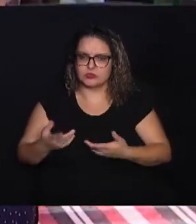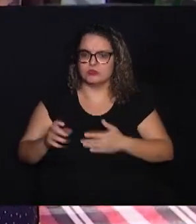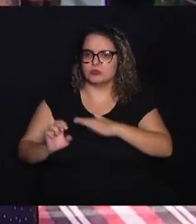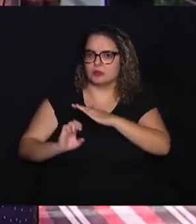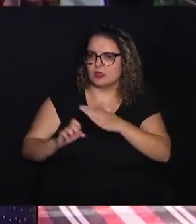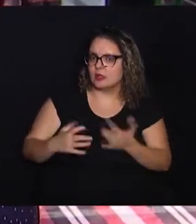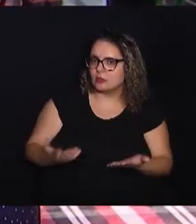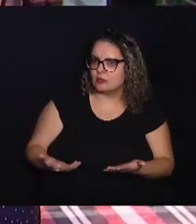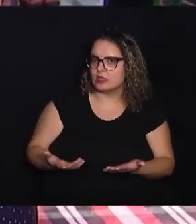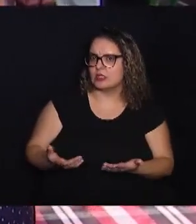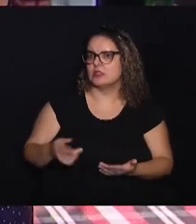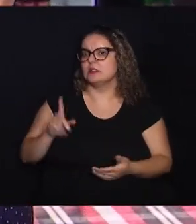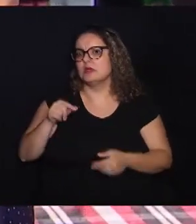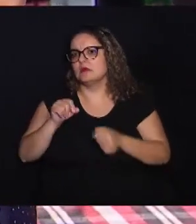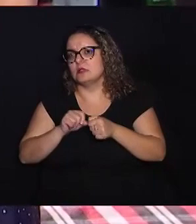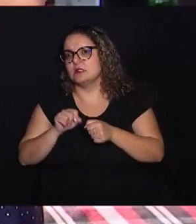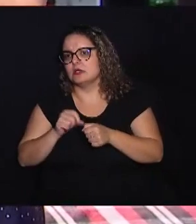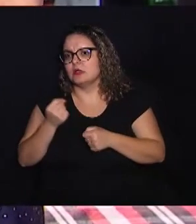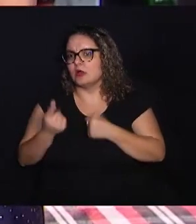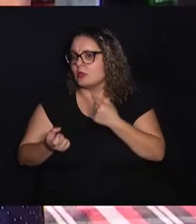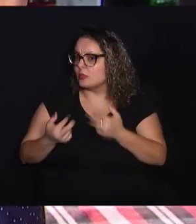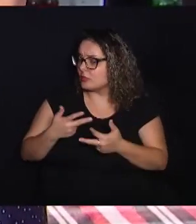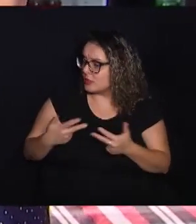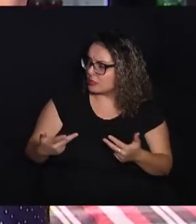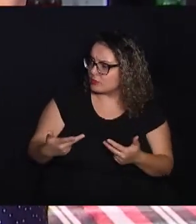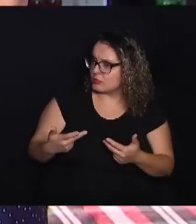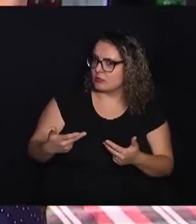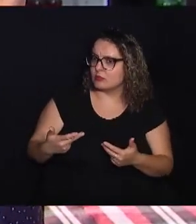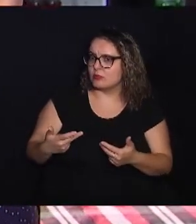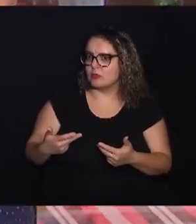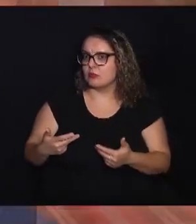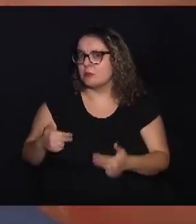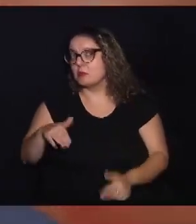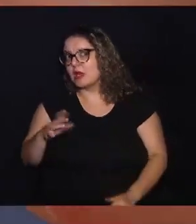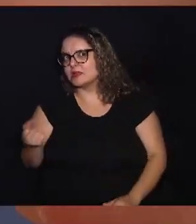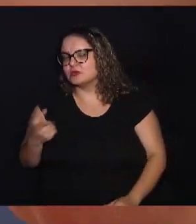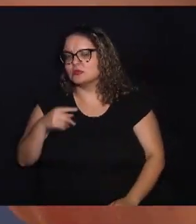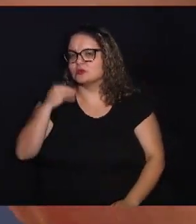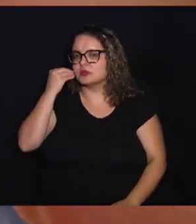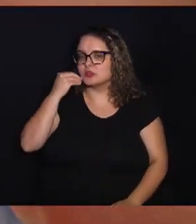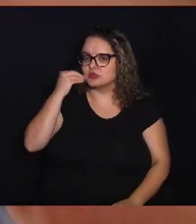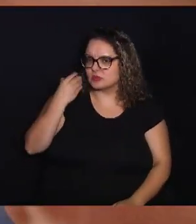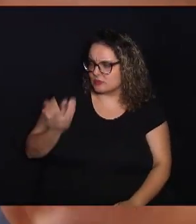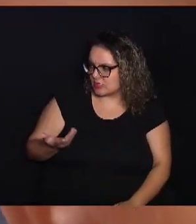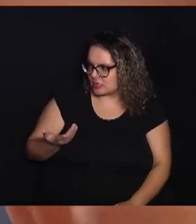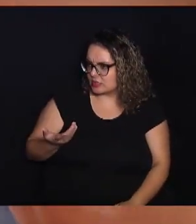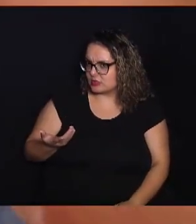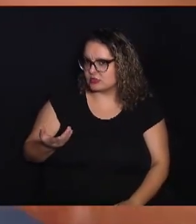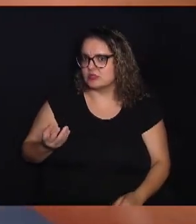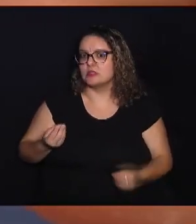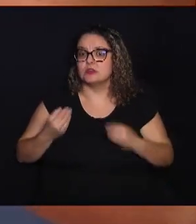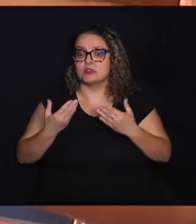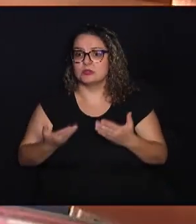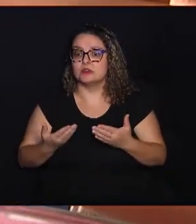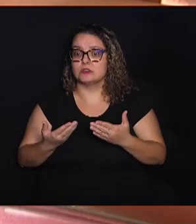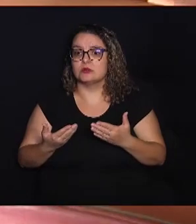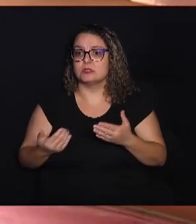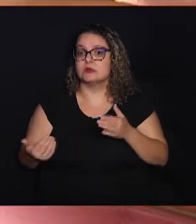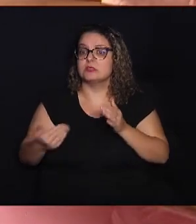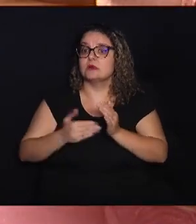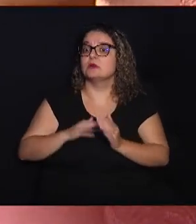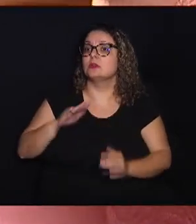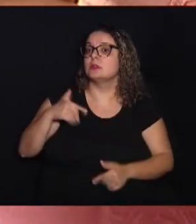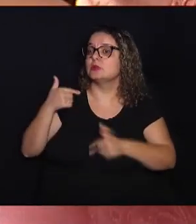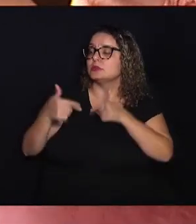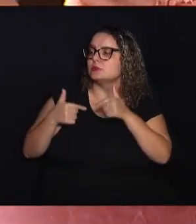negócio? Você está fazendo alguma coisa, além da sua expertise que você trouxe, até de onde você trabalhou,